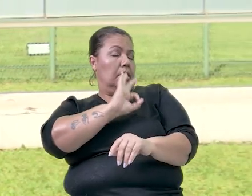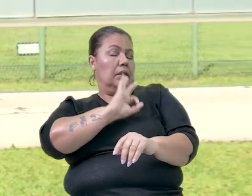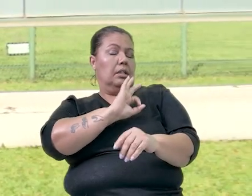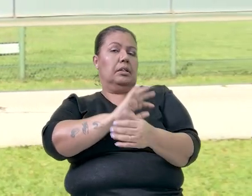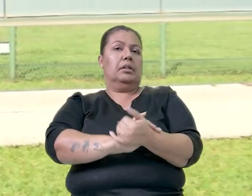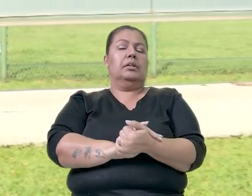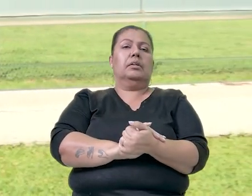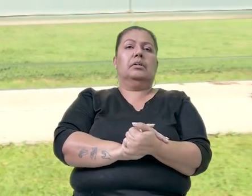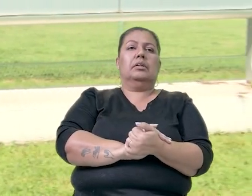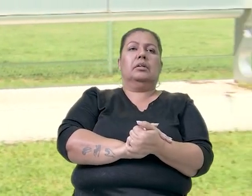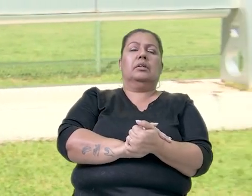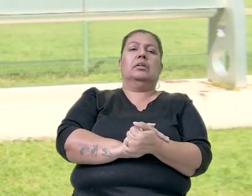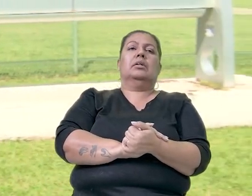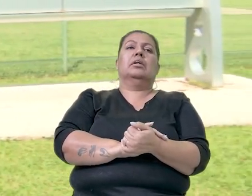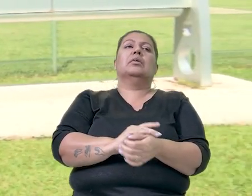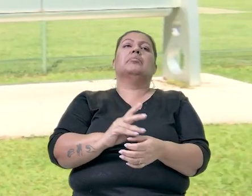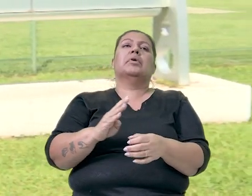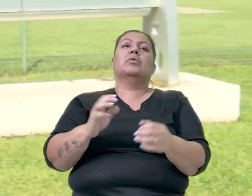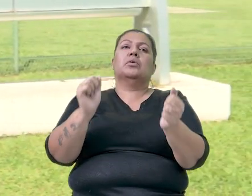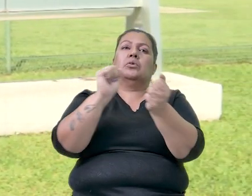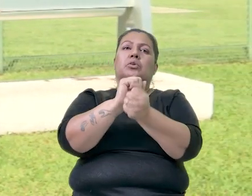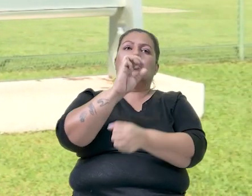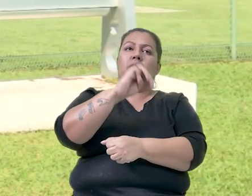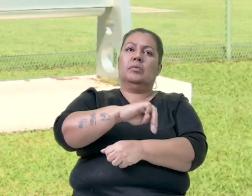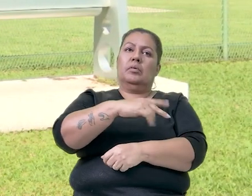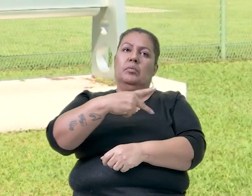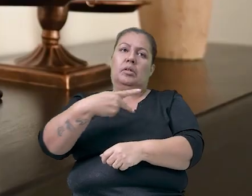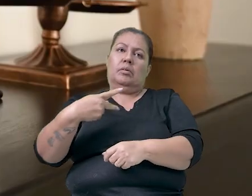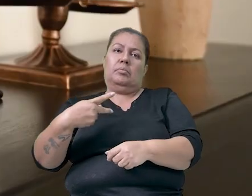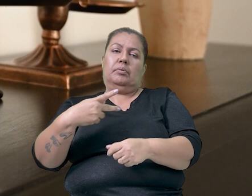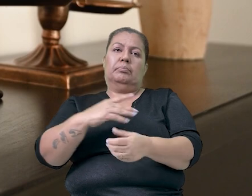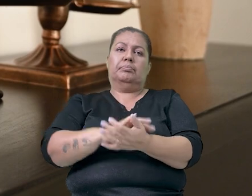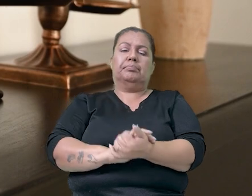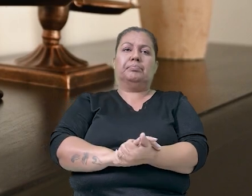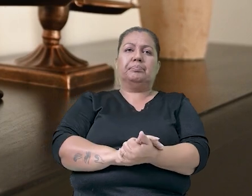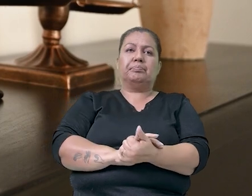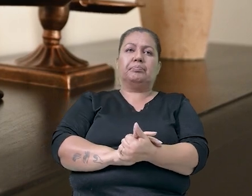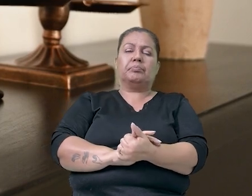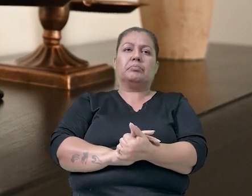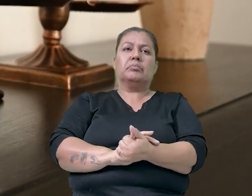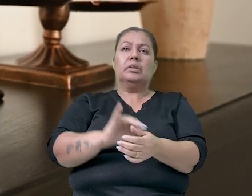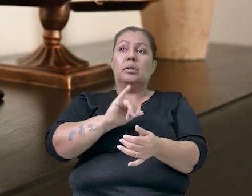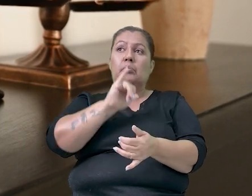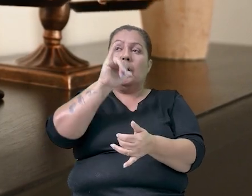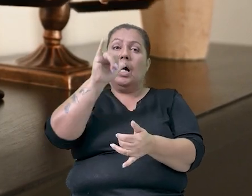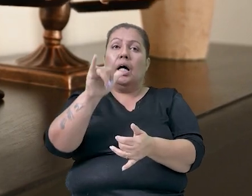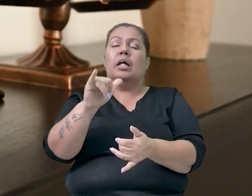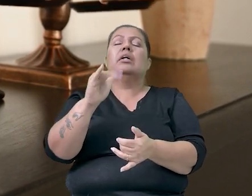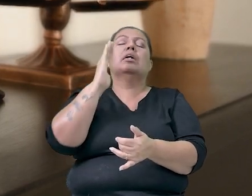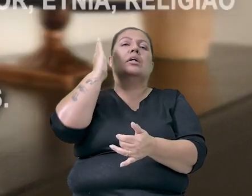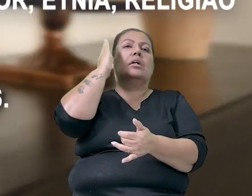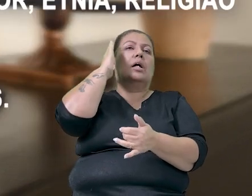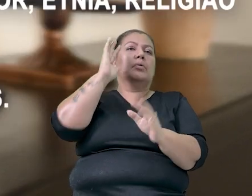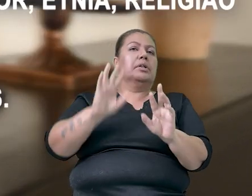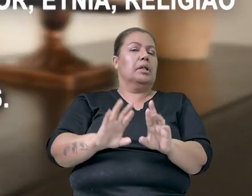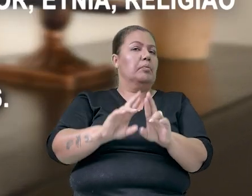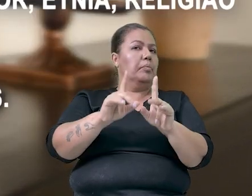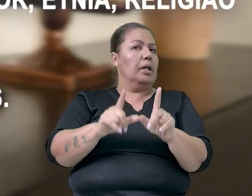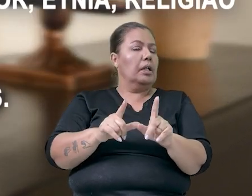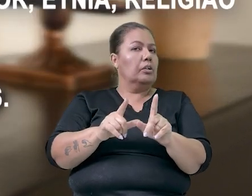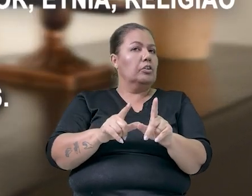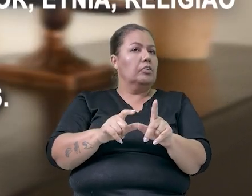bem como junto ao Ministério Público. E para denunciar, é bom saber a diferença. Injúria